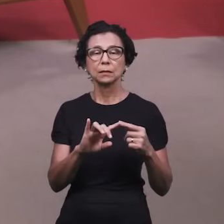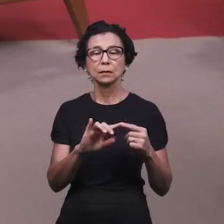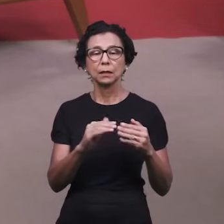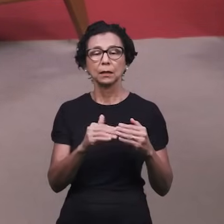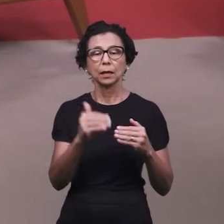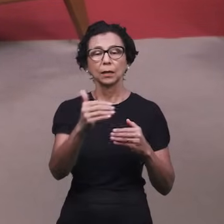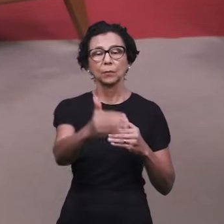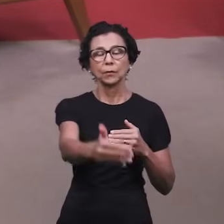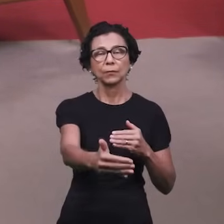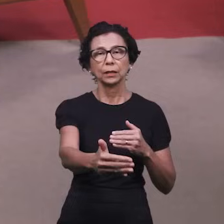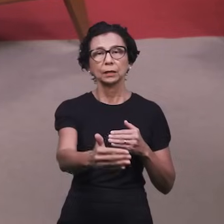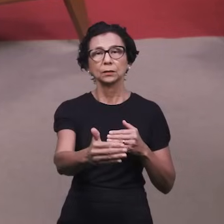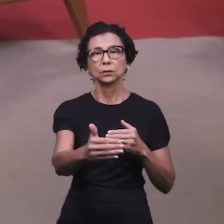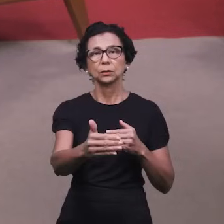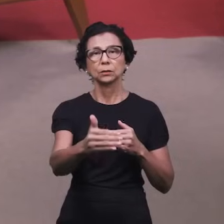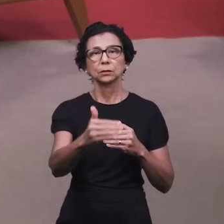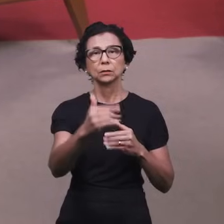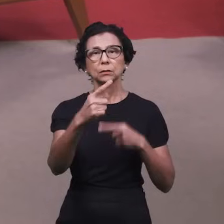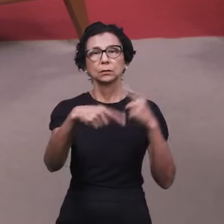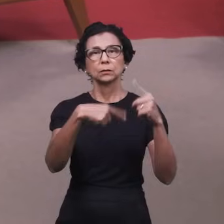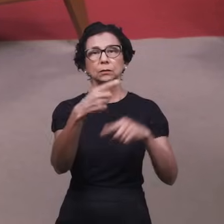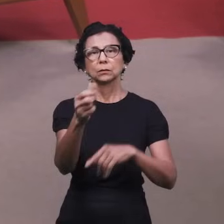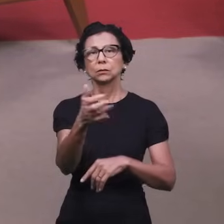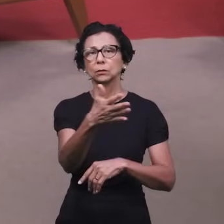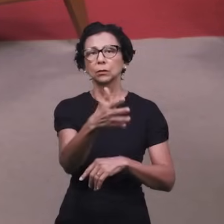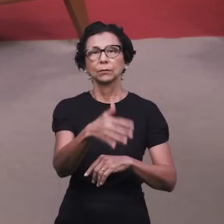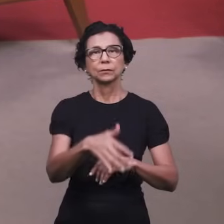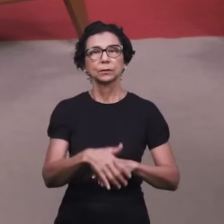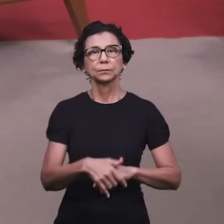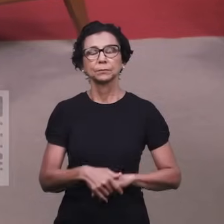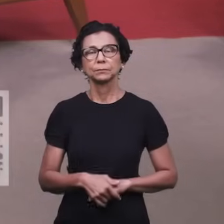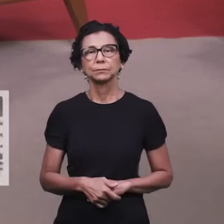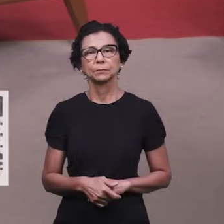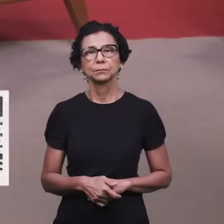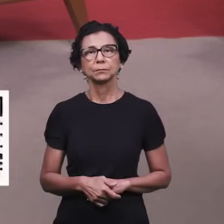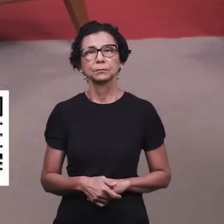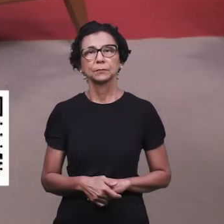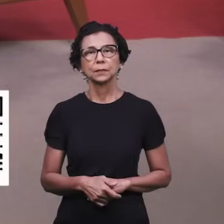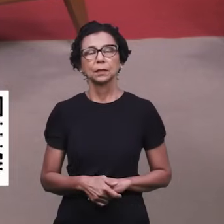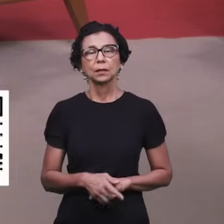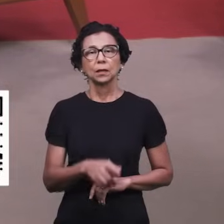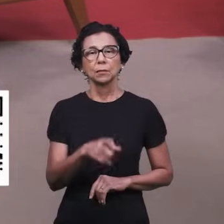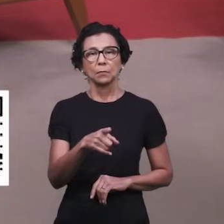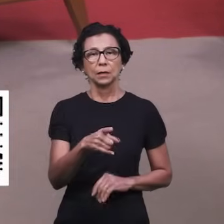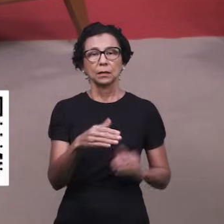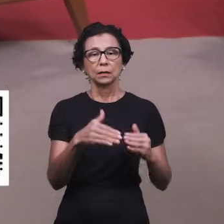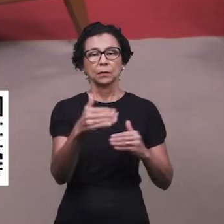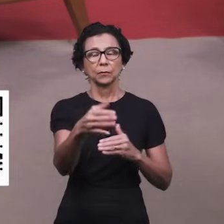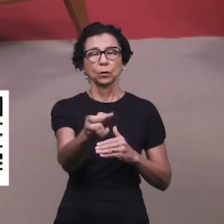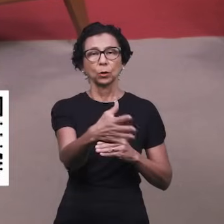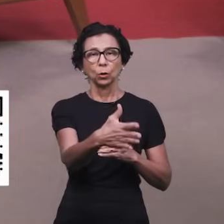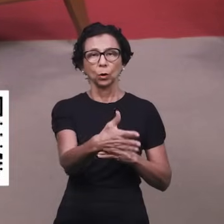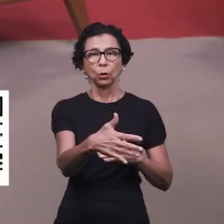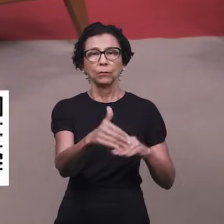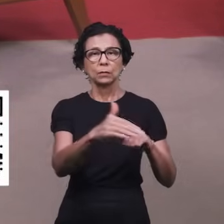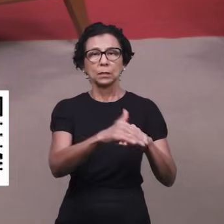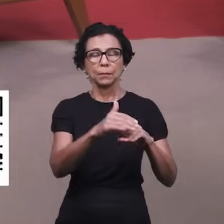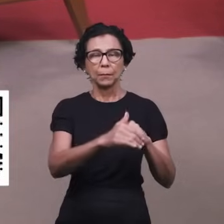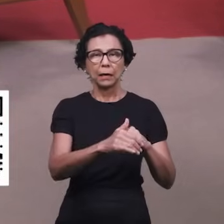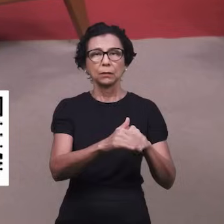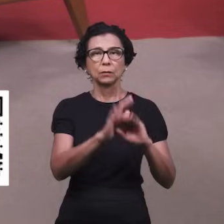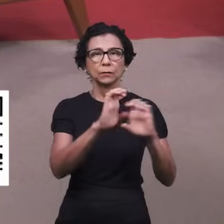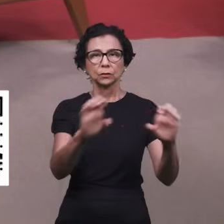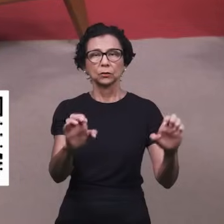Esse evangelho não envelheceu, esses sapatos não envelheceram, né? Essas o evangelho é o mesmo, né? É o mesmo. Genuíno, exatamente.